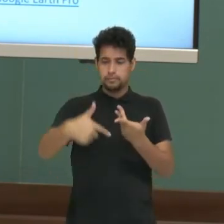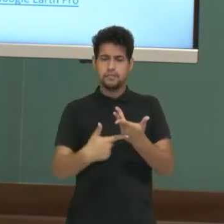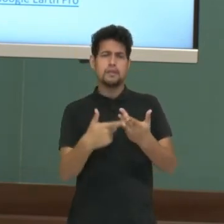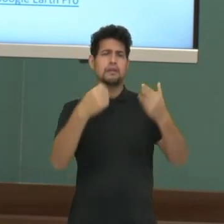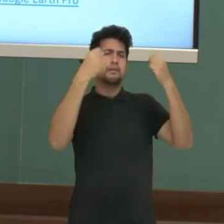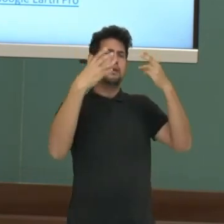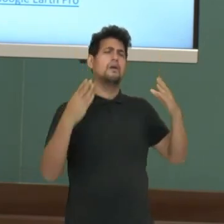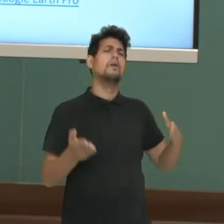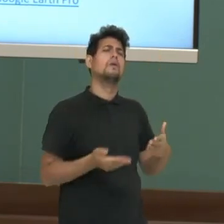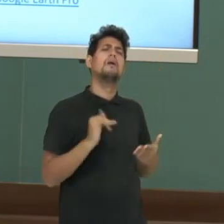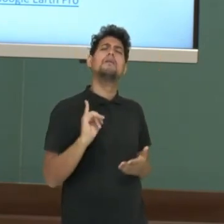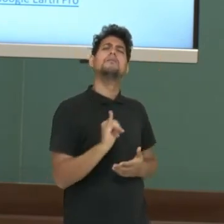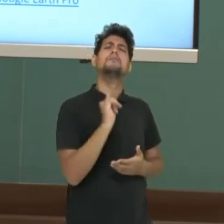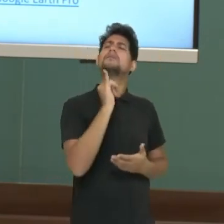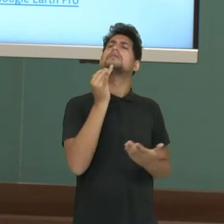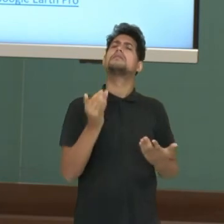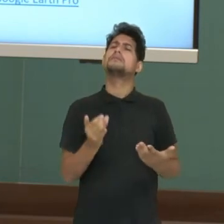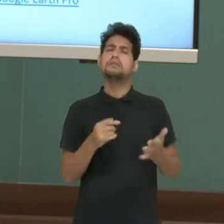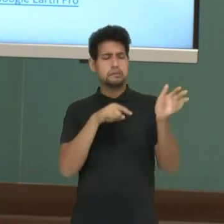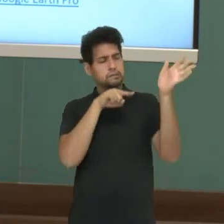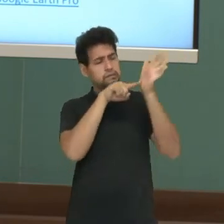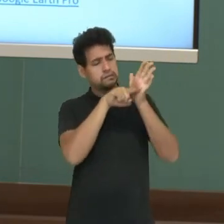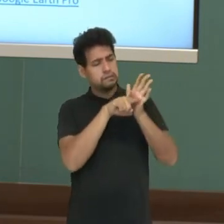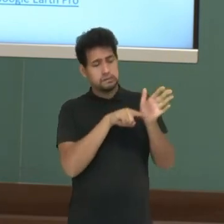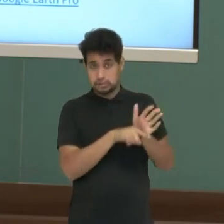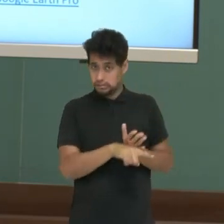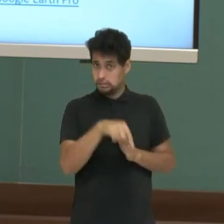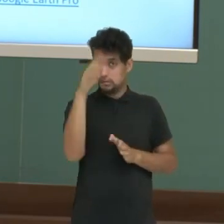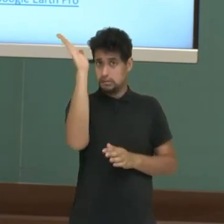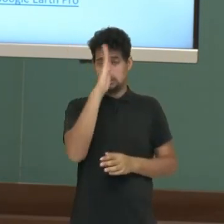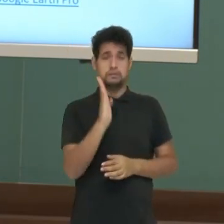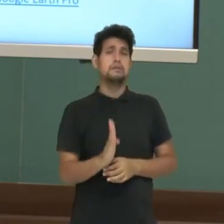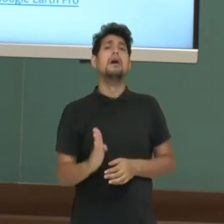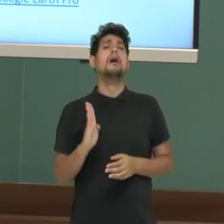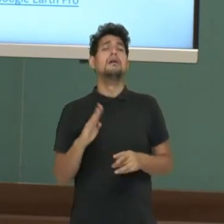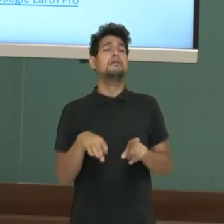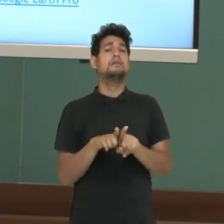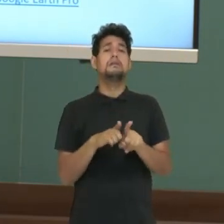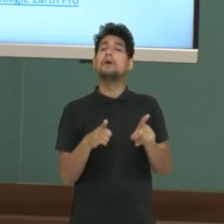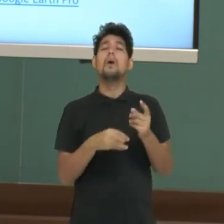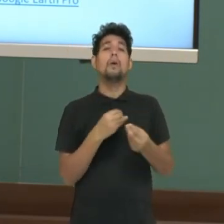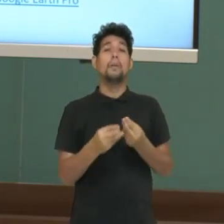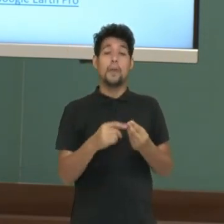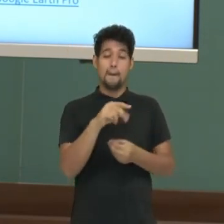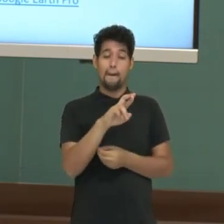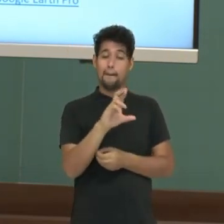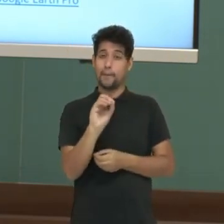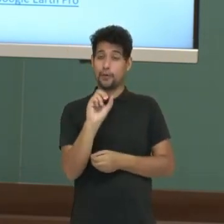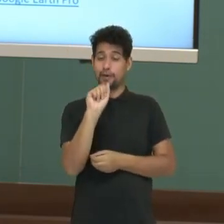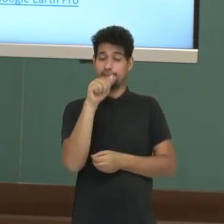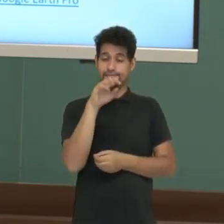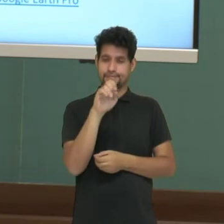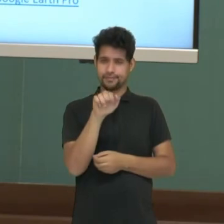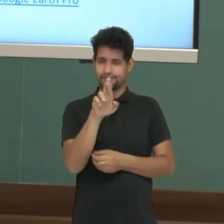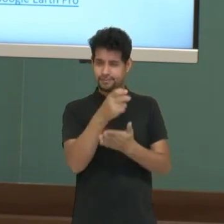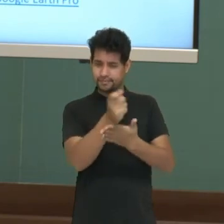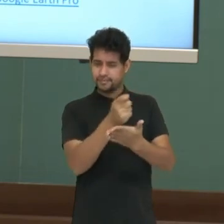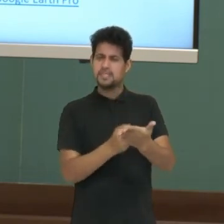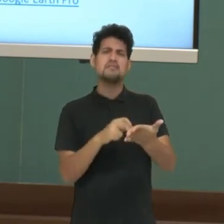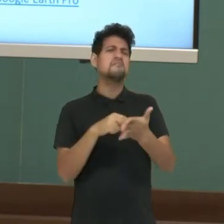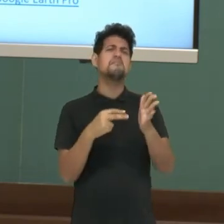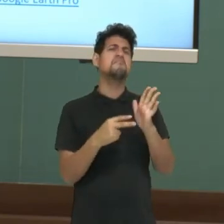qual a importância então dessas pesquisas brasileiras, por meio do programa ProAntar. Então, escreva aí o que significa o